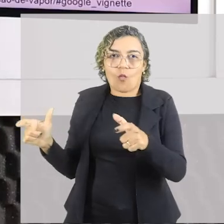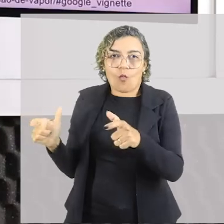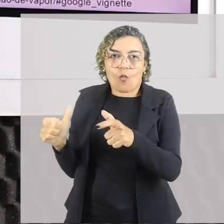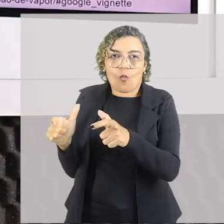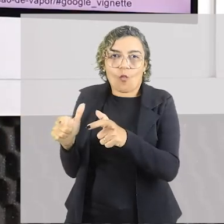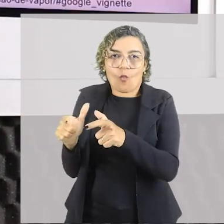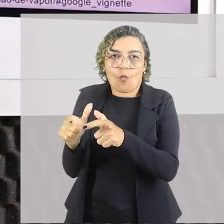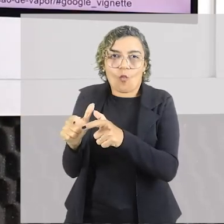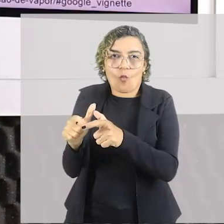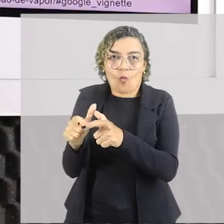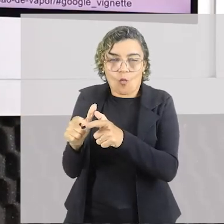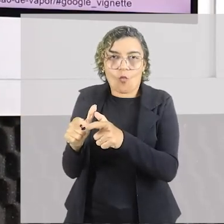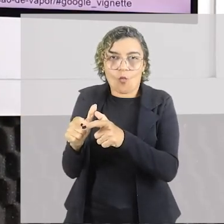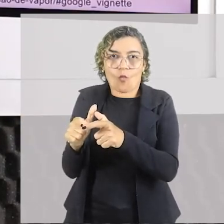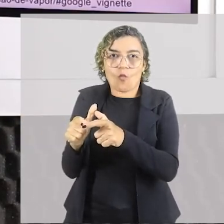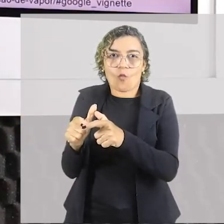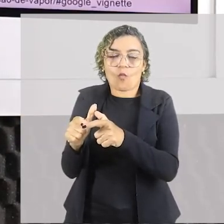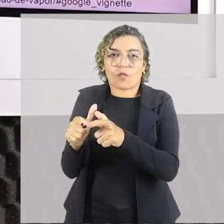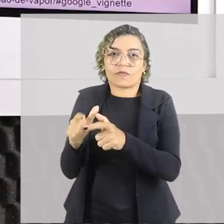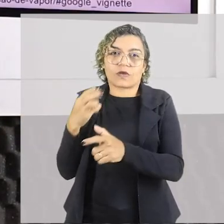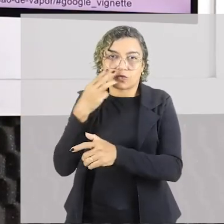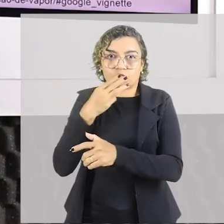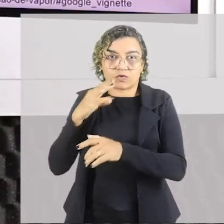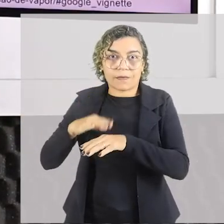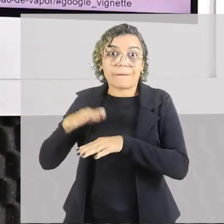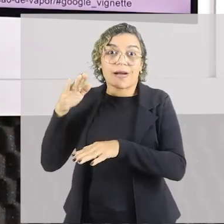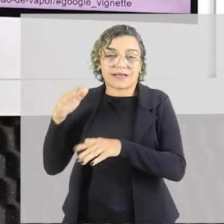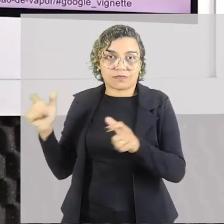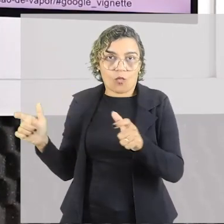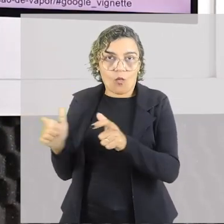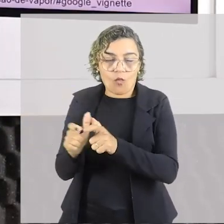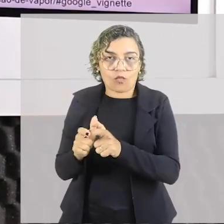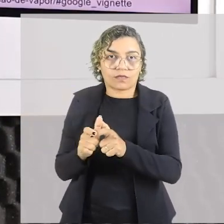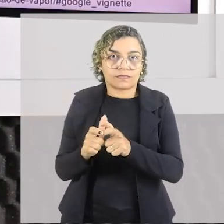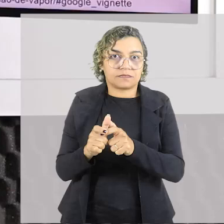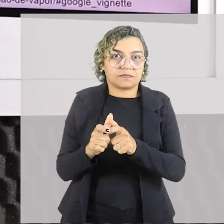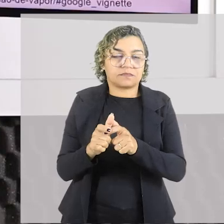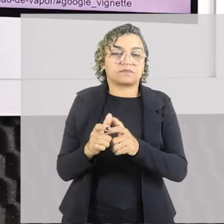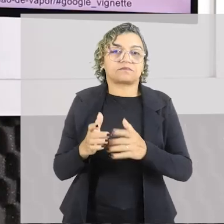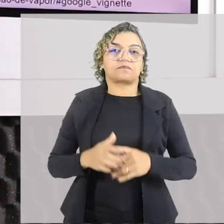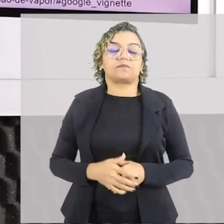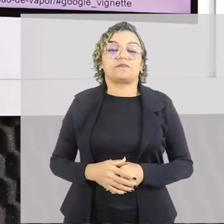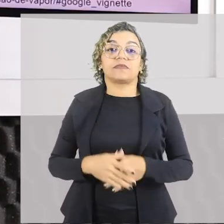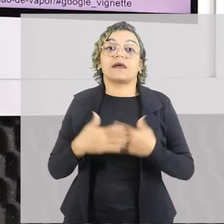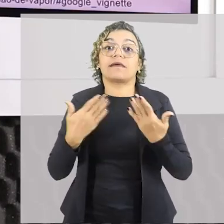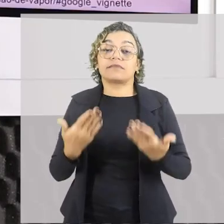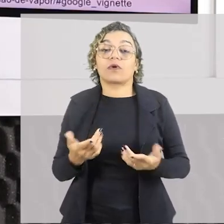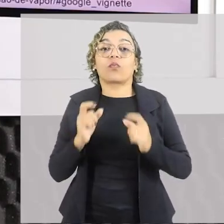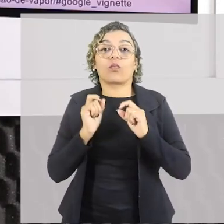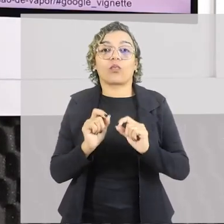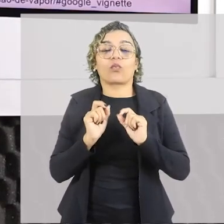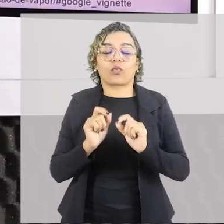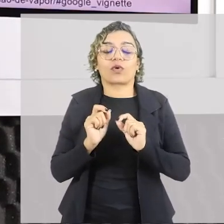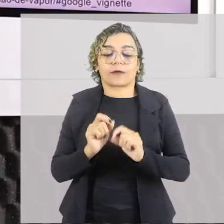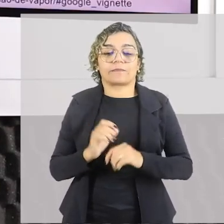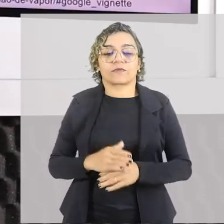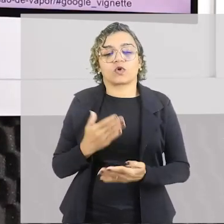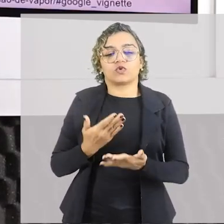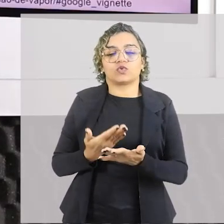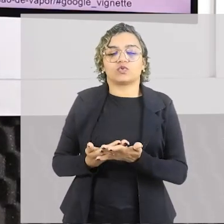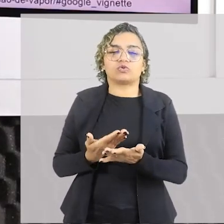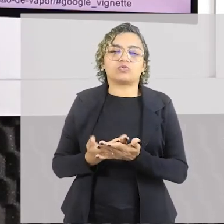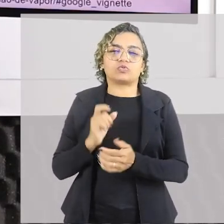né? Então a tonometria estuda isso bem aí, tá? Estuda a diminuição da pressão de vapor, ou seja, por que